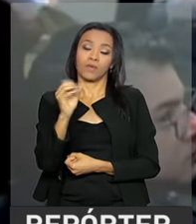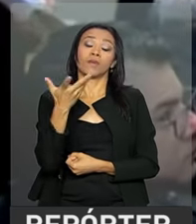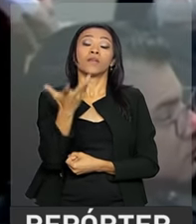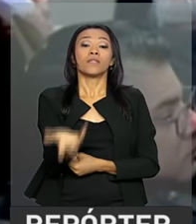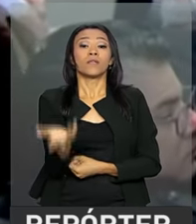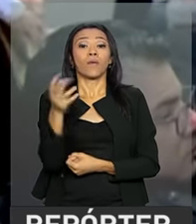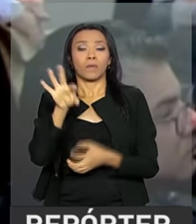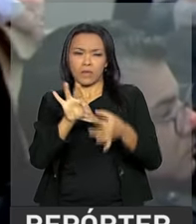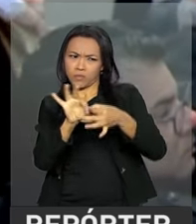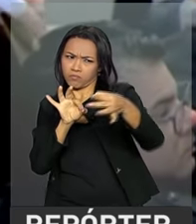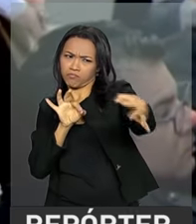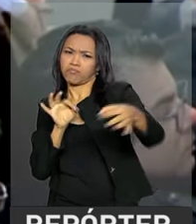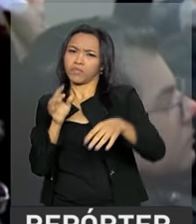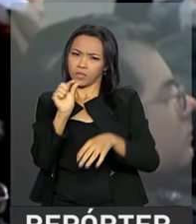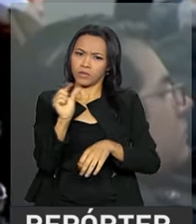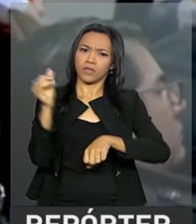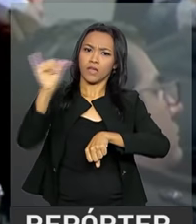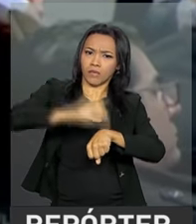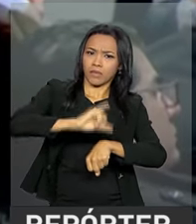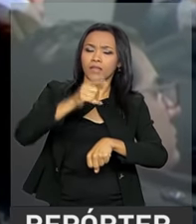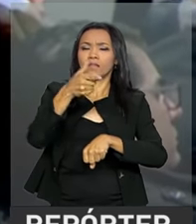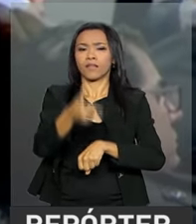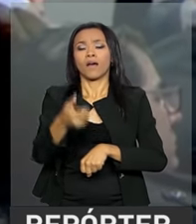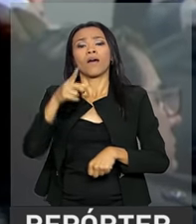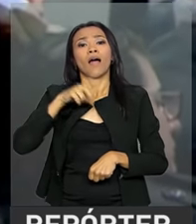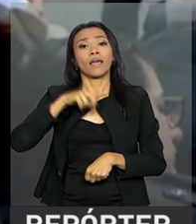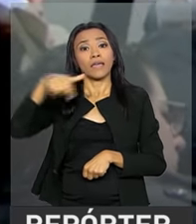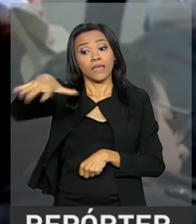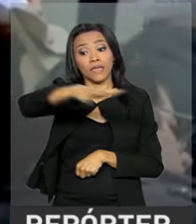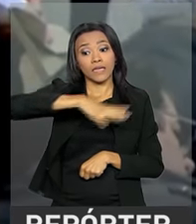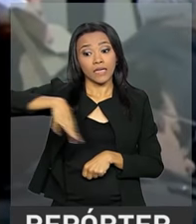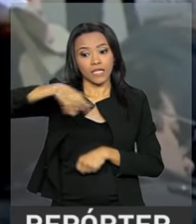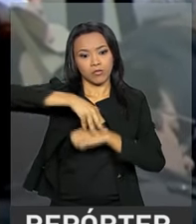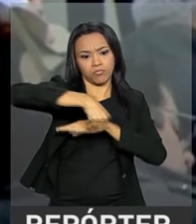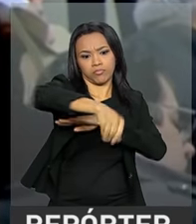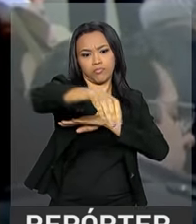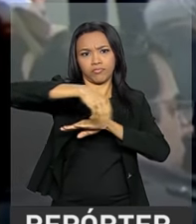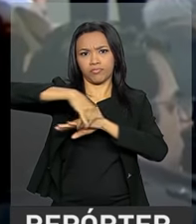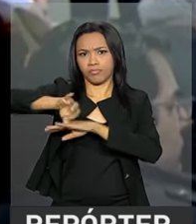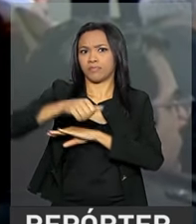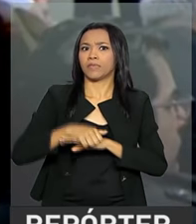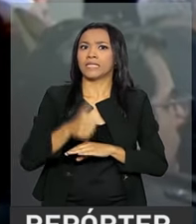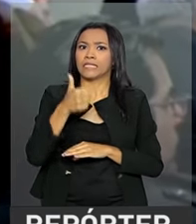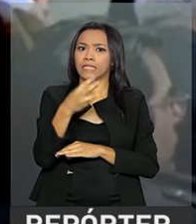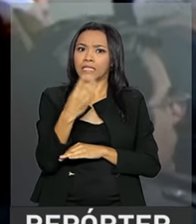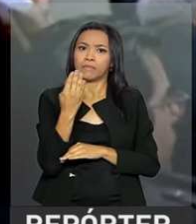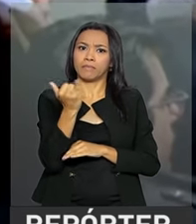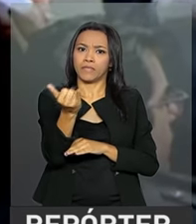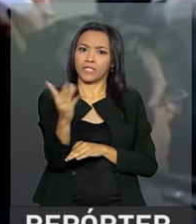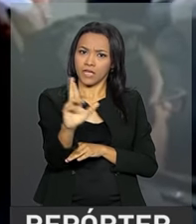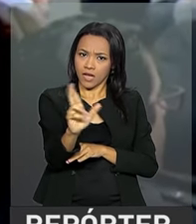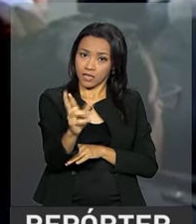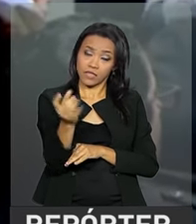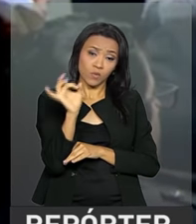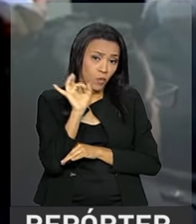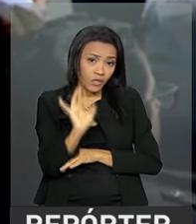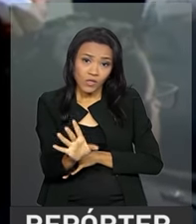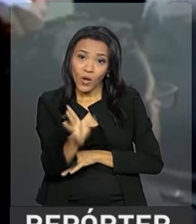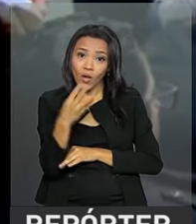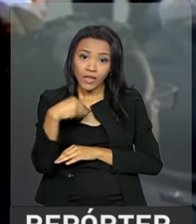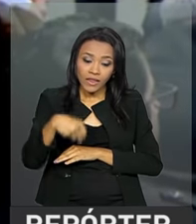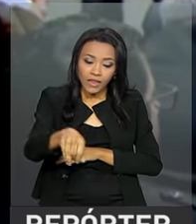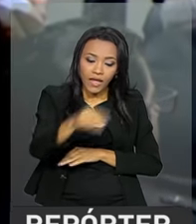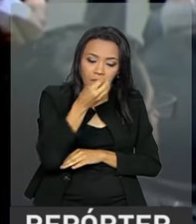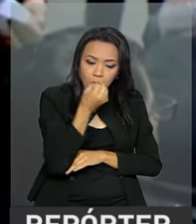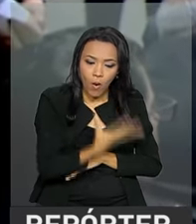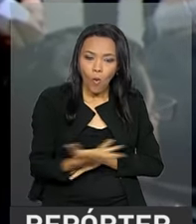25 municípios aqui da região, eles têm uma produção que passa dos 3 bilhões de reais. E a gente sabe que não basta terra boa